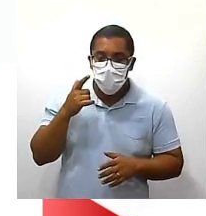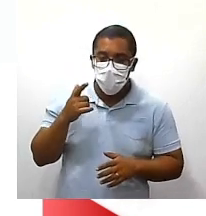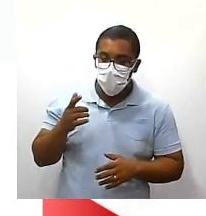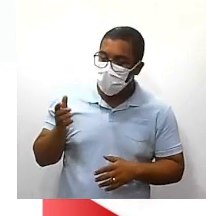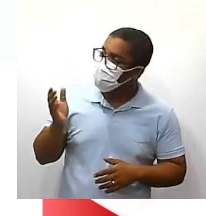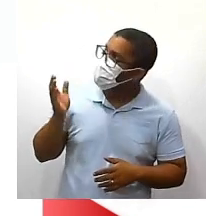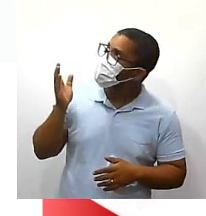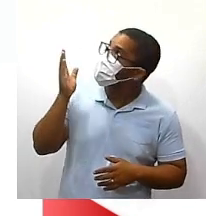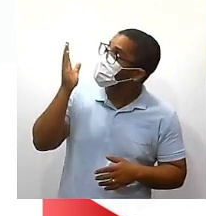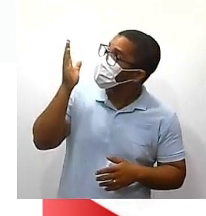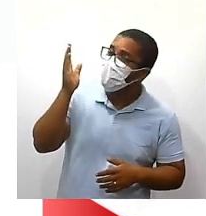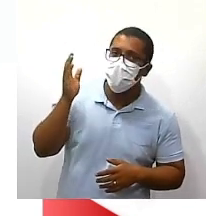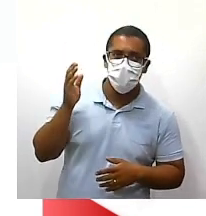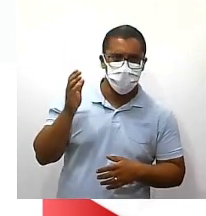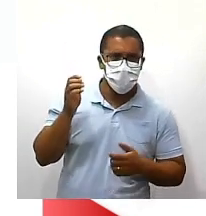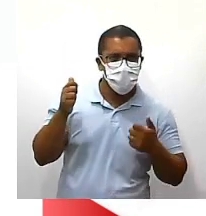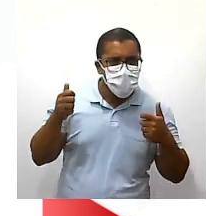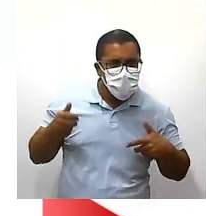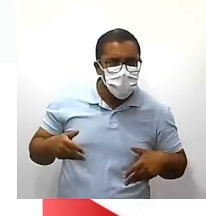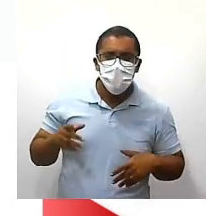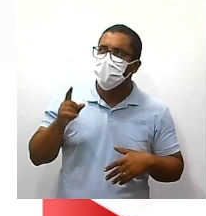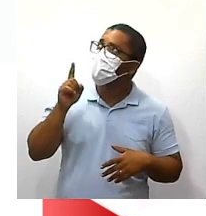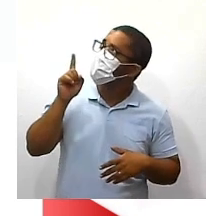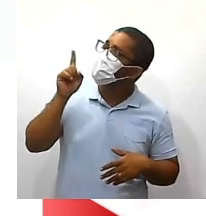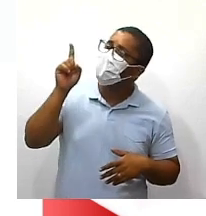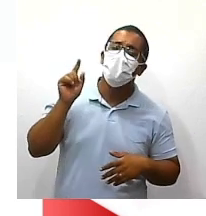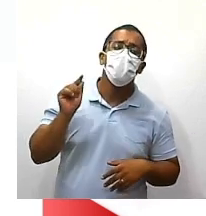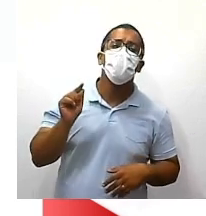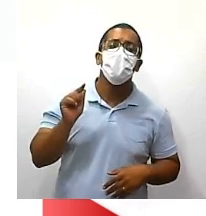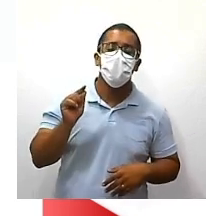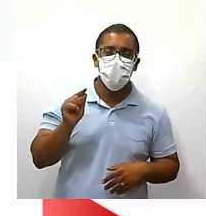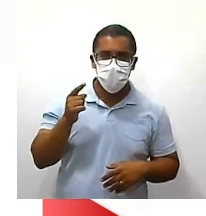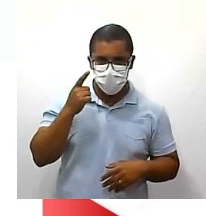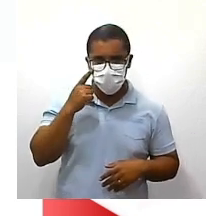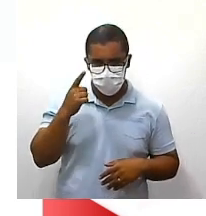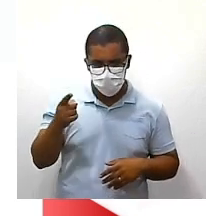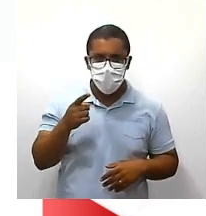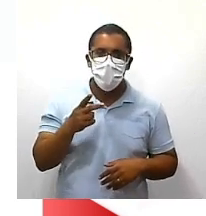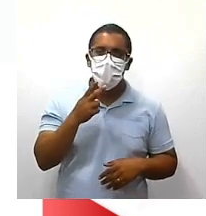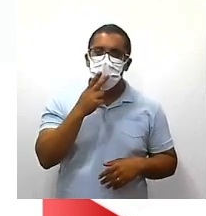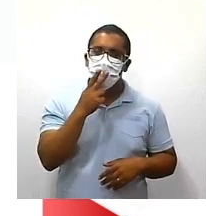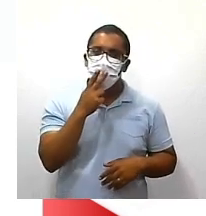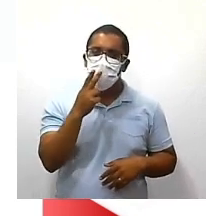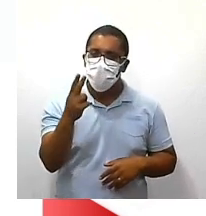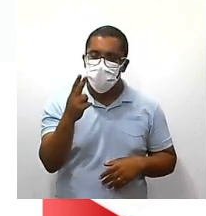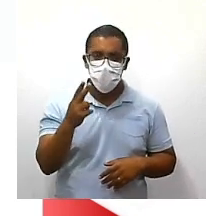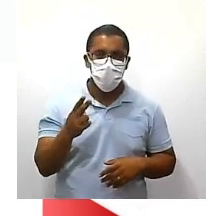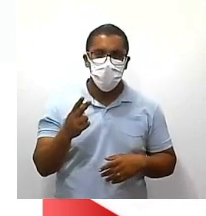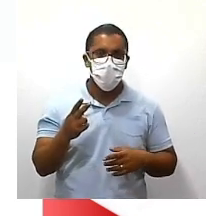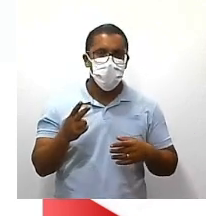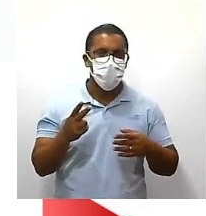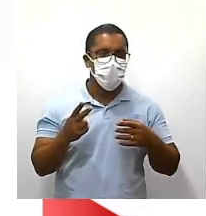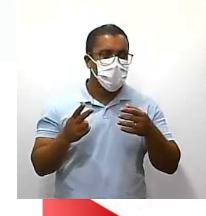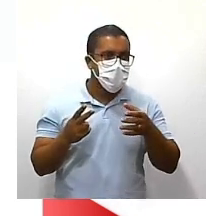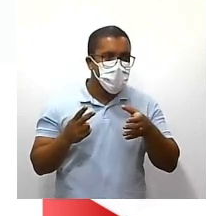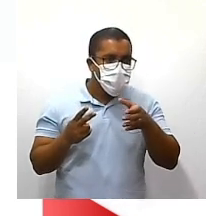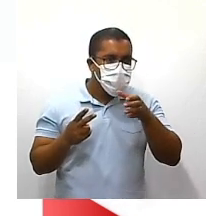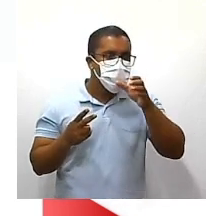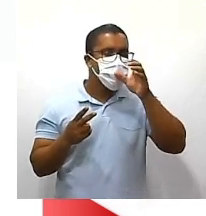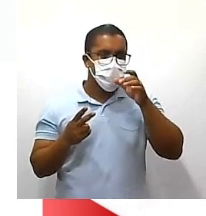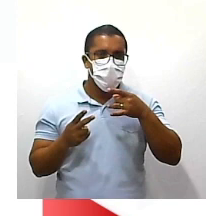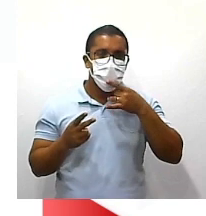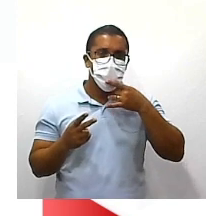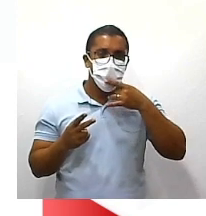fala desses psicoativos, pode observar que tem cigarro, álcool e outras